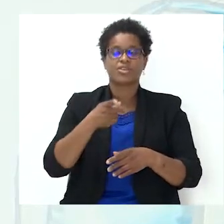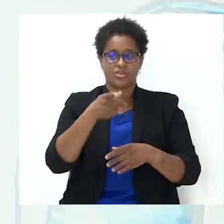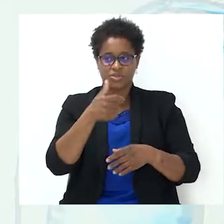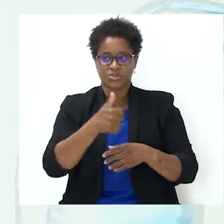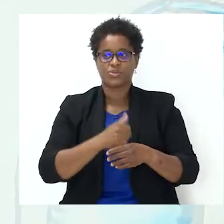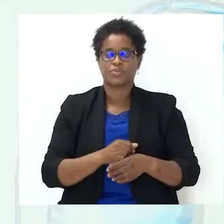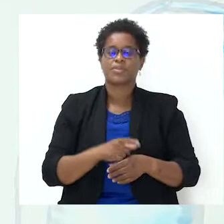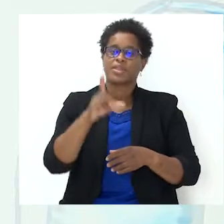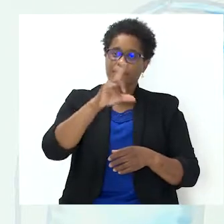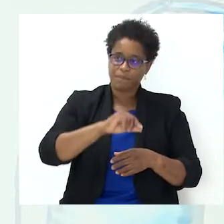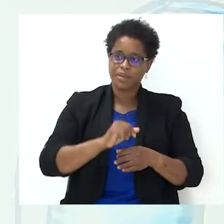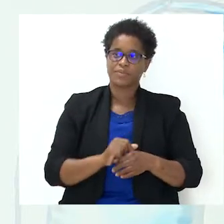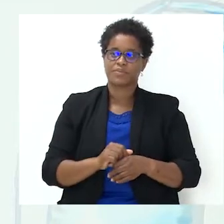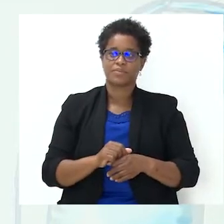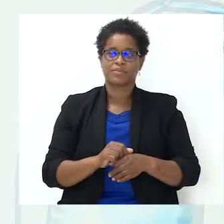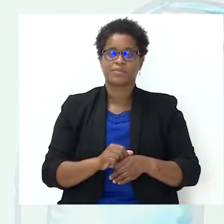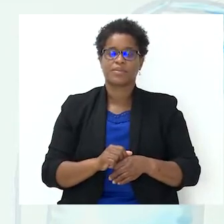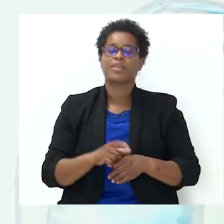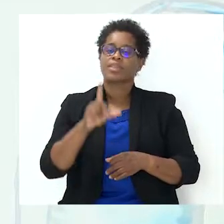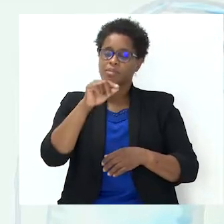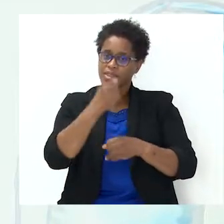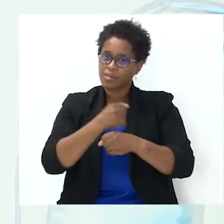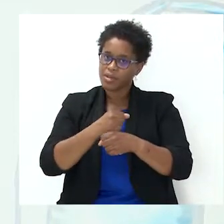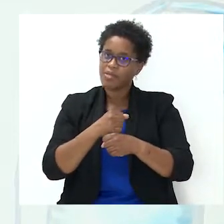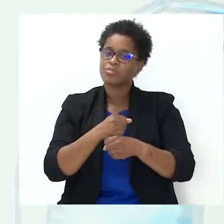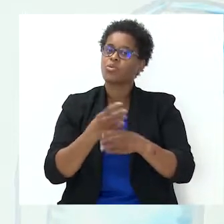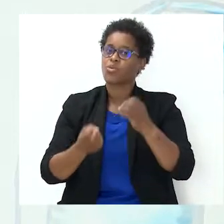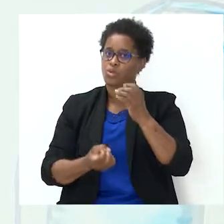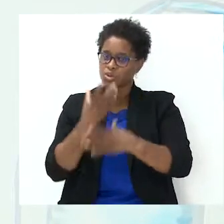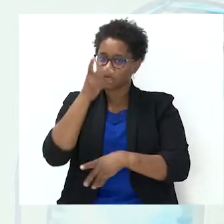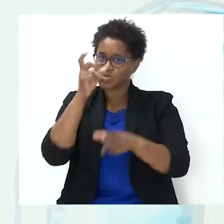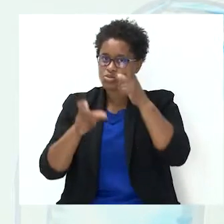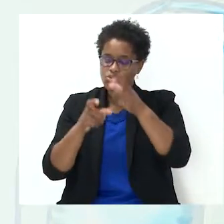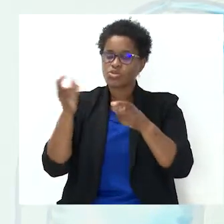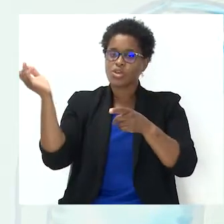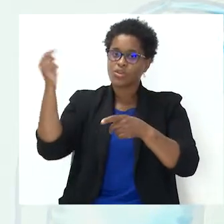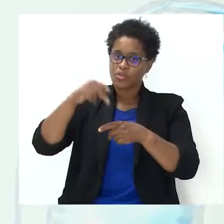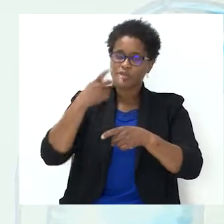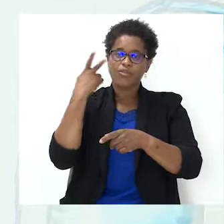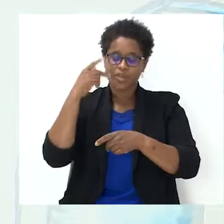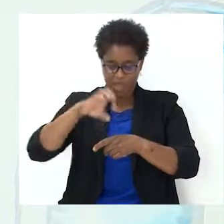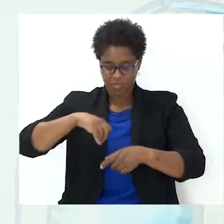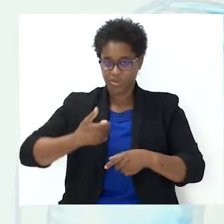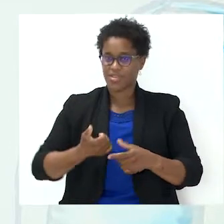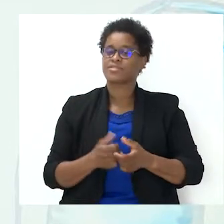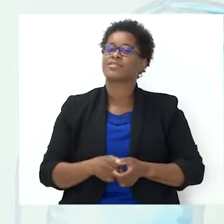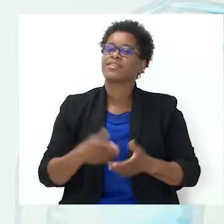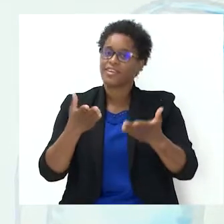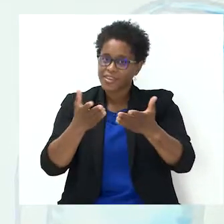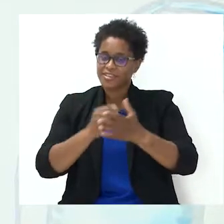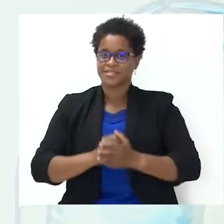mesmo. Também vimos a origem dos povos que povoaram Cabo Verde. E